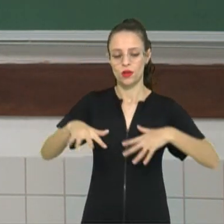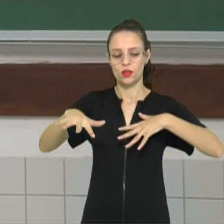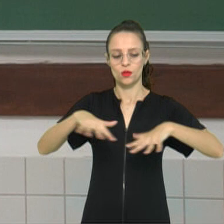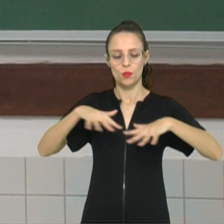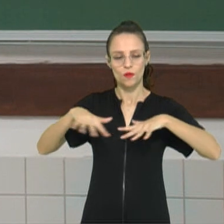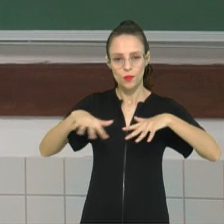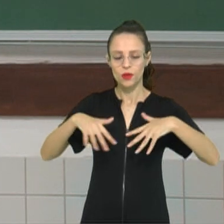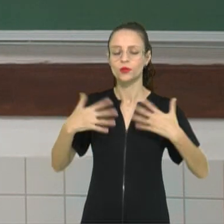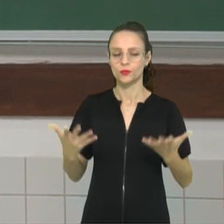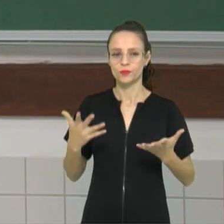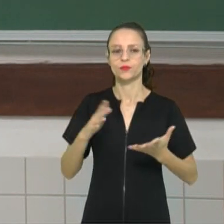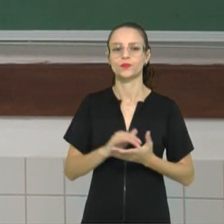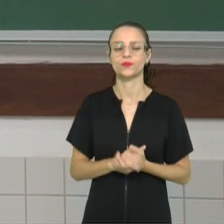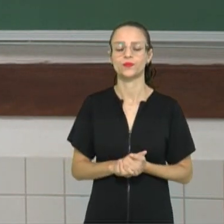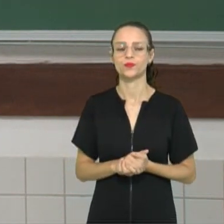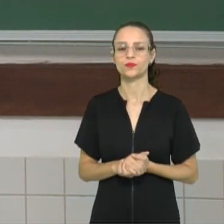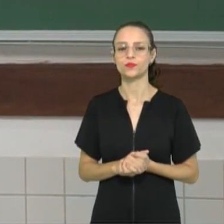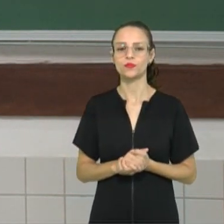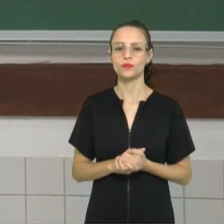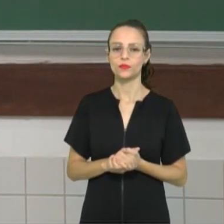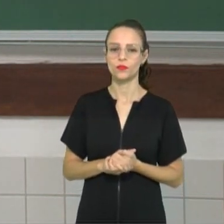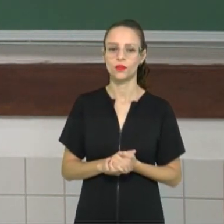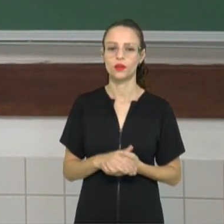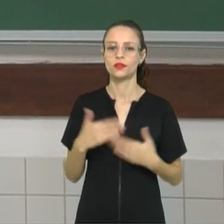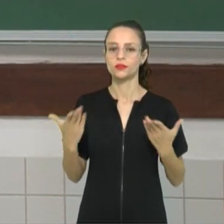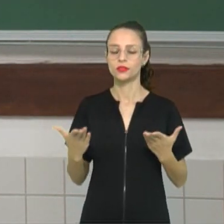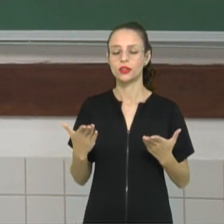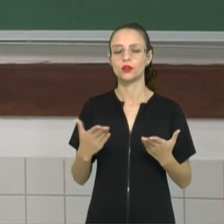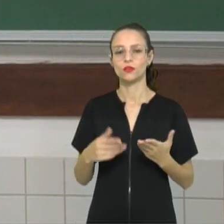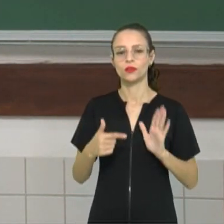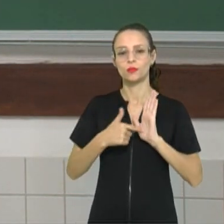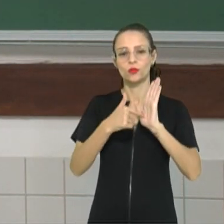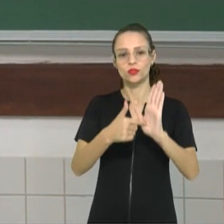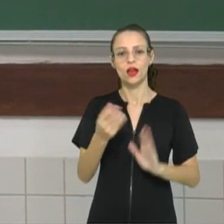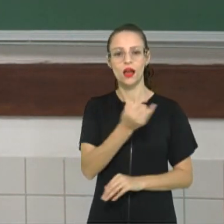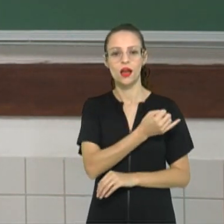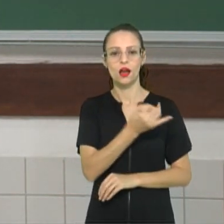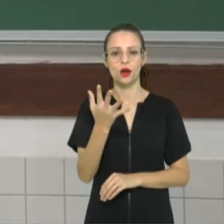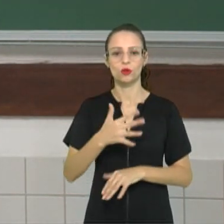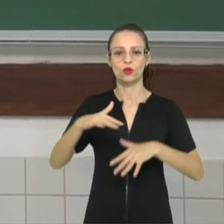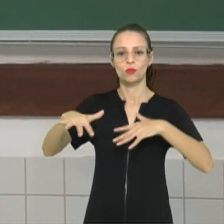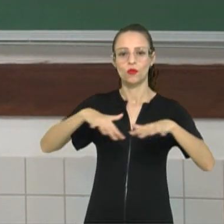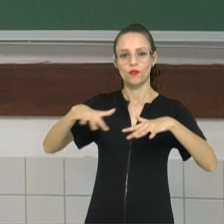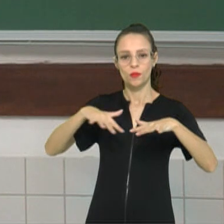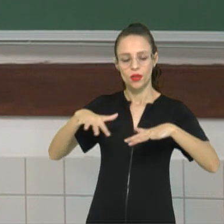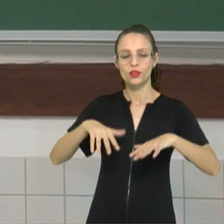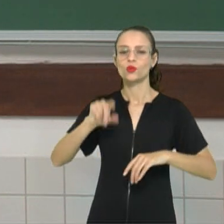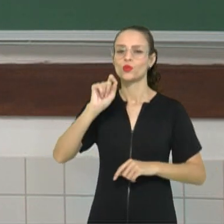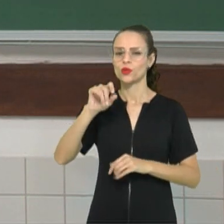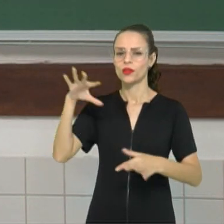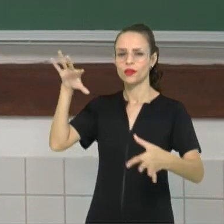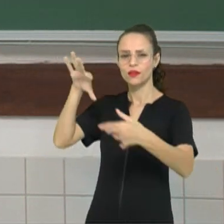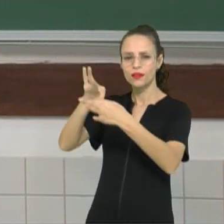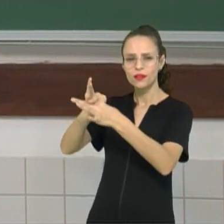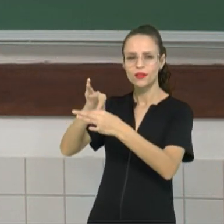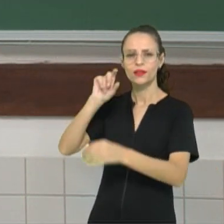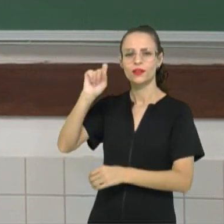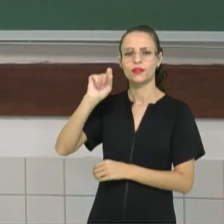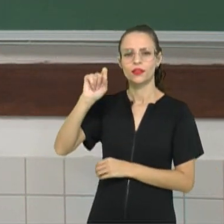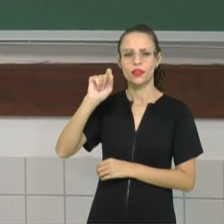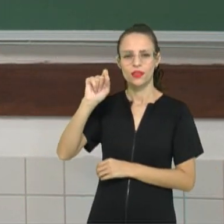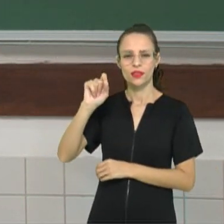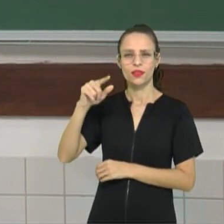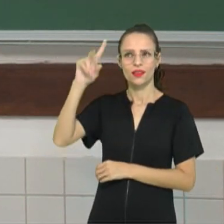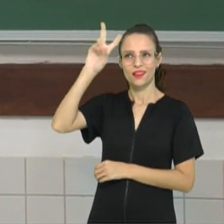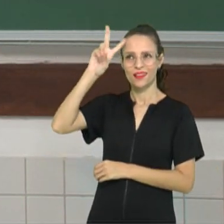pessoa, para que o ser humano conseguisse realizar esses movimentos. Então, nós vamos destacar aqui alguns movimentos que levam justamente que